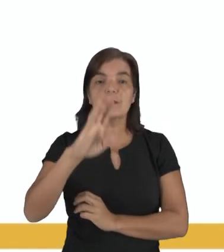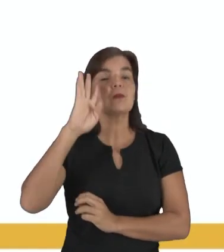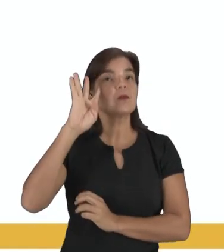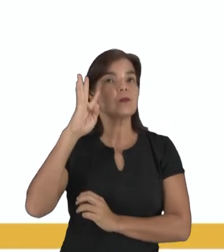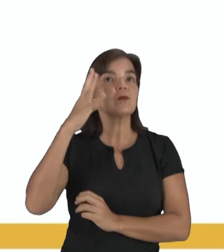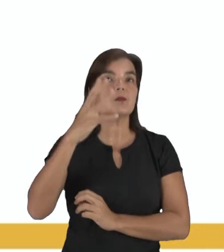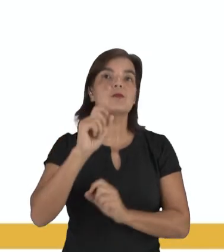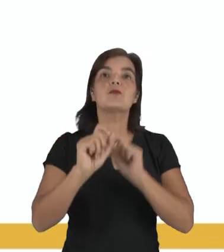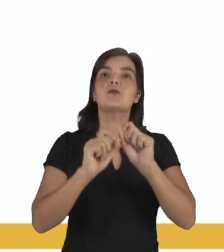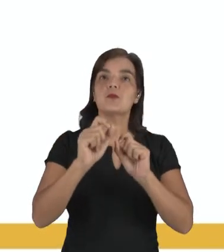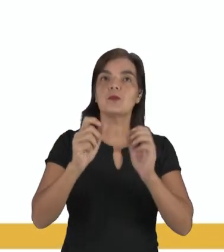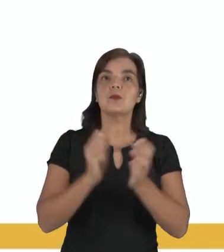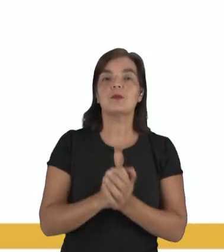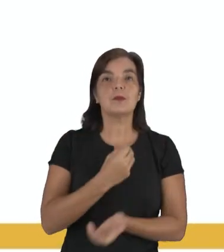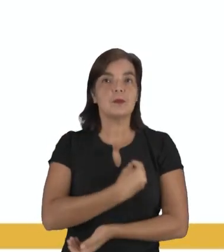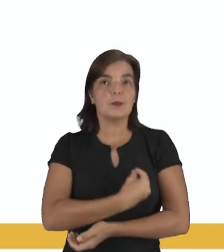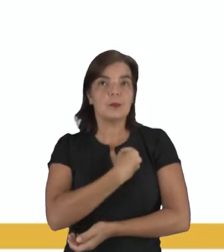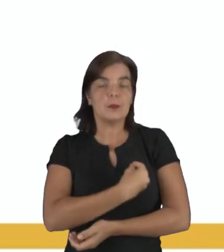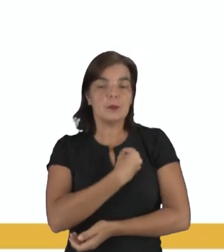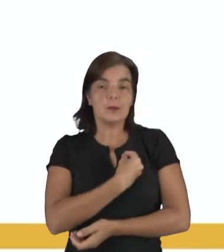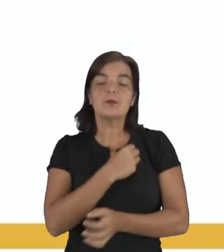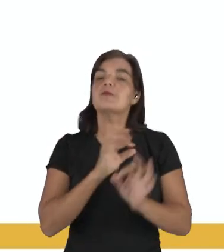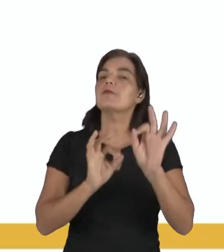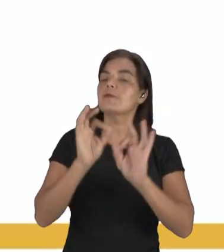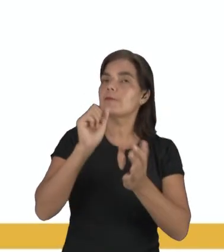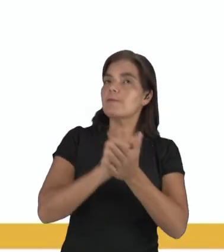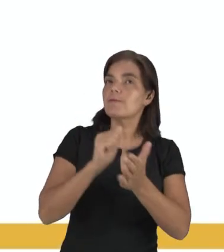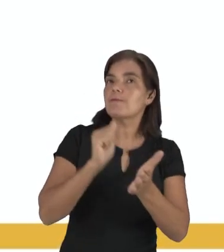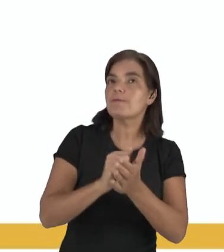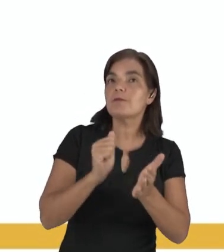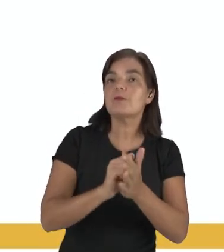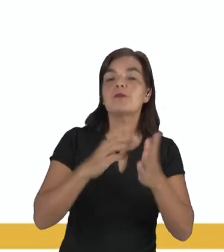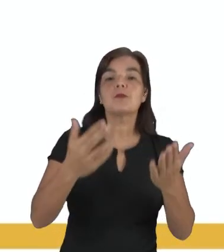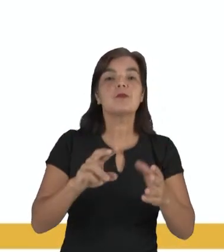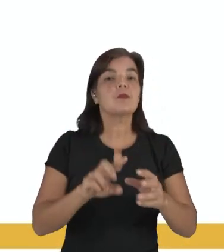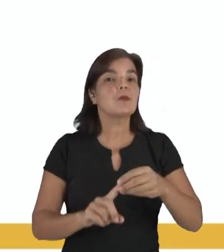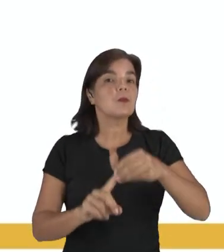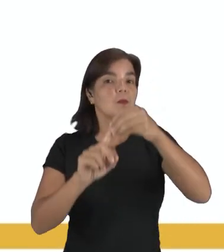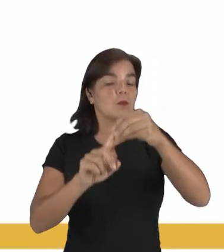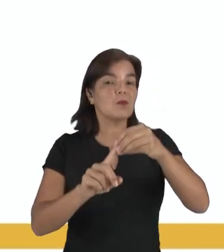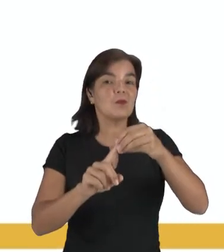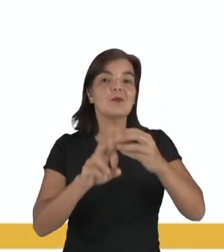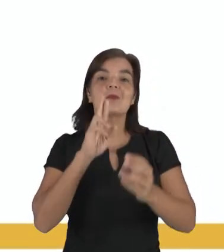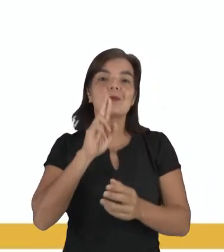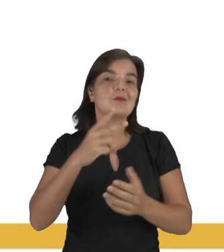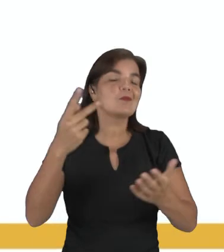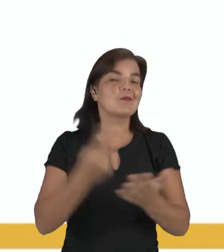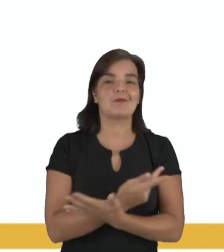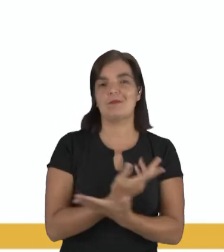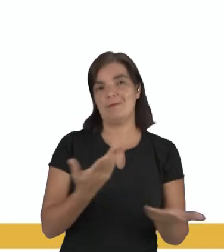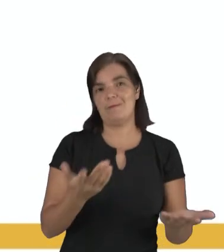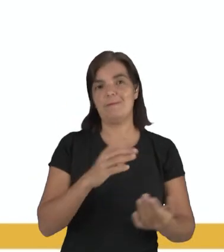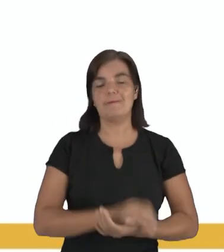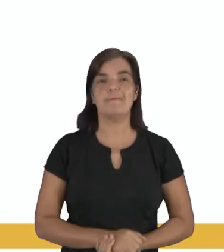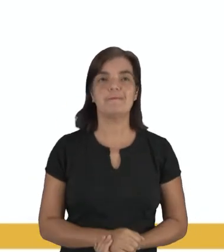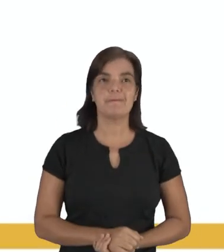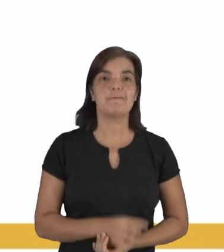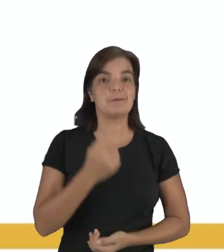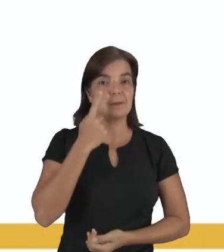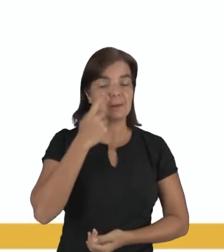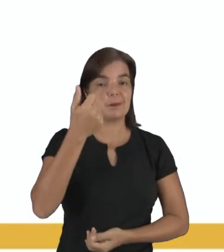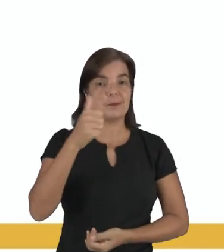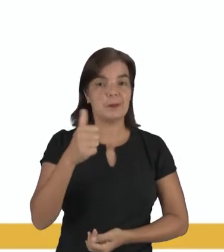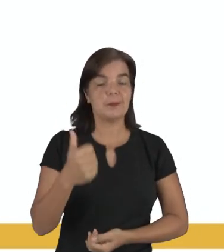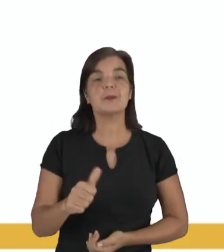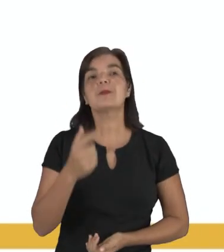decisivas a respeito da vida e obra de Galileu. Qual é a única alternativa que não está correta? Então, vamos fazer análise